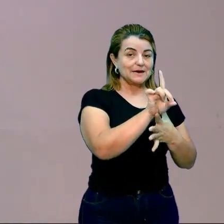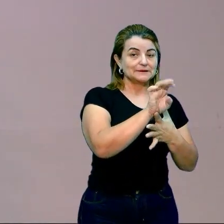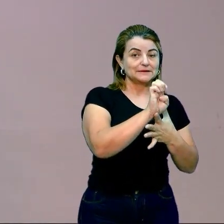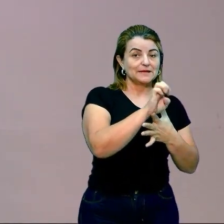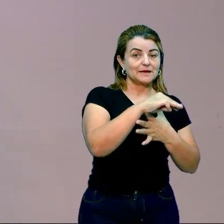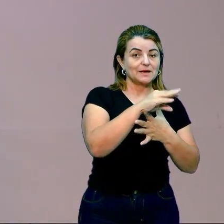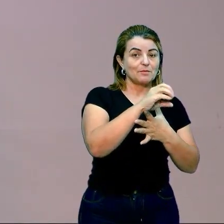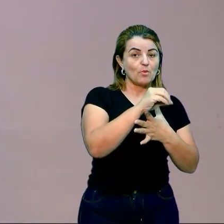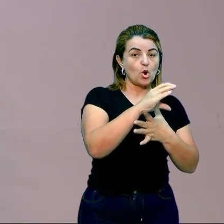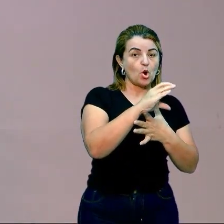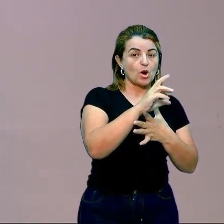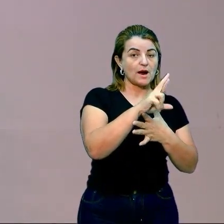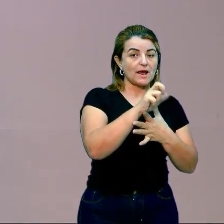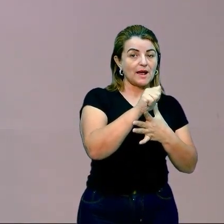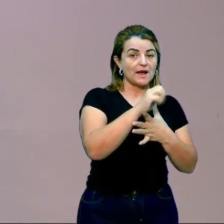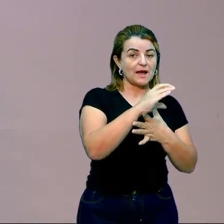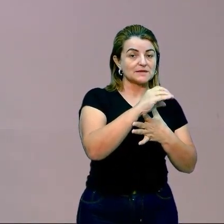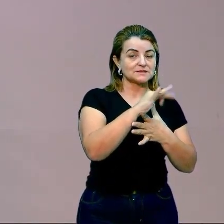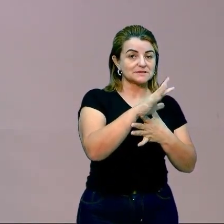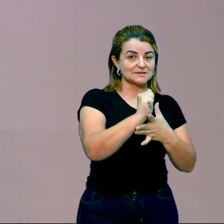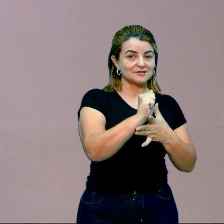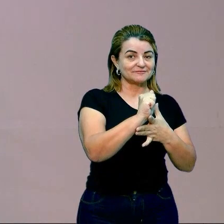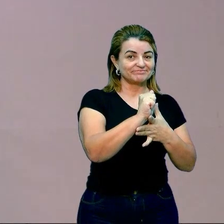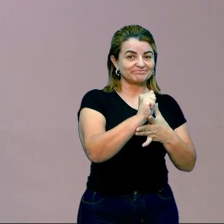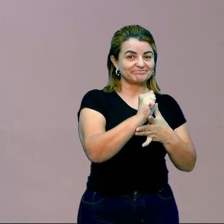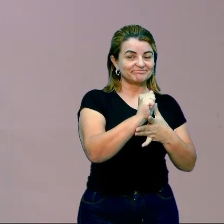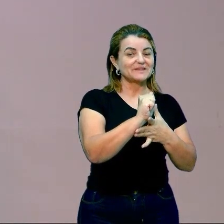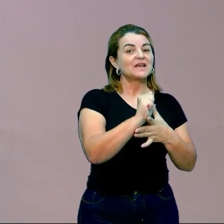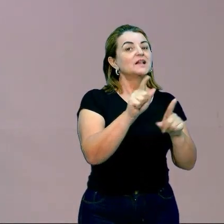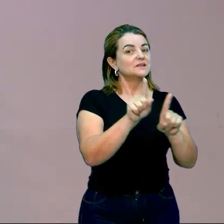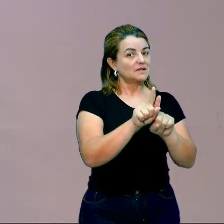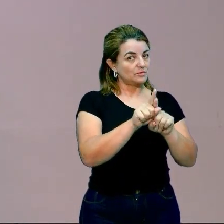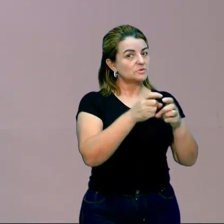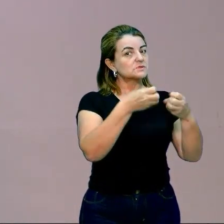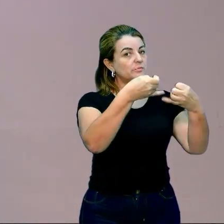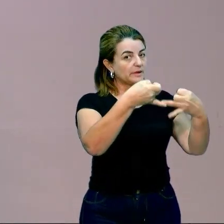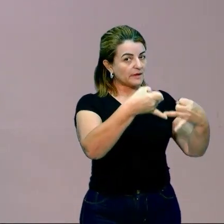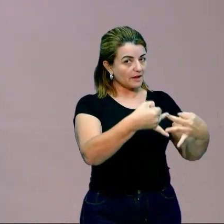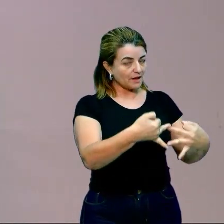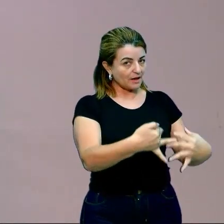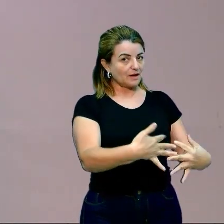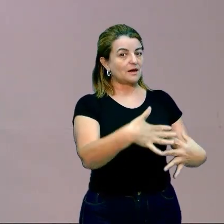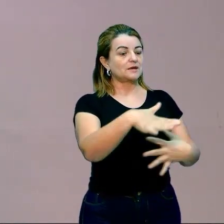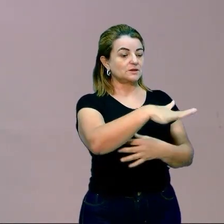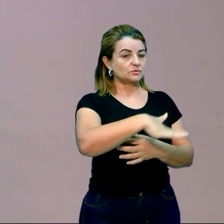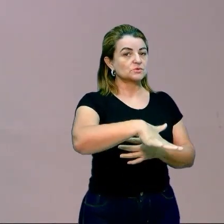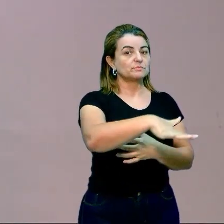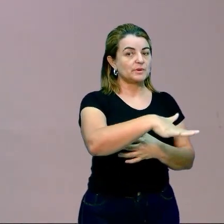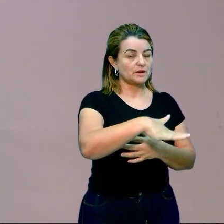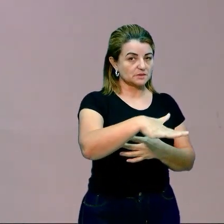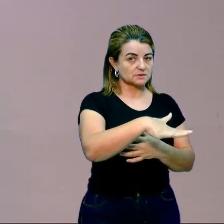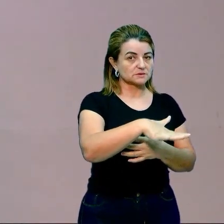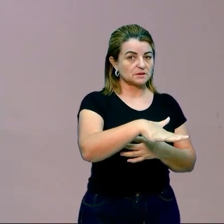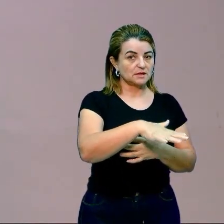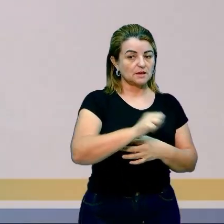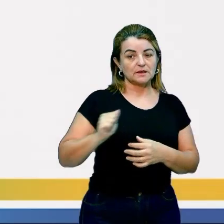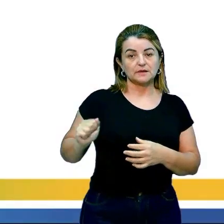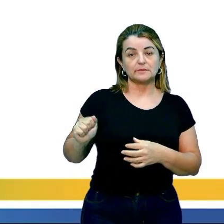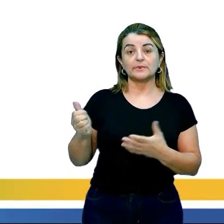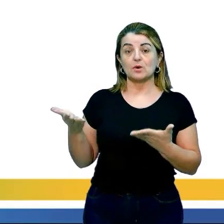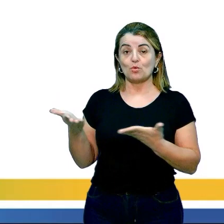conhecido por vocês né que a gente vai falar dessa diferença da democracia ateniense para democracia